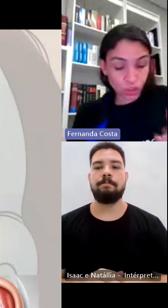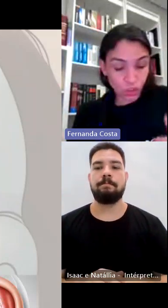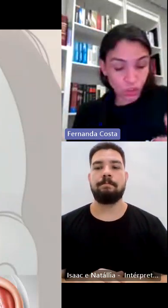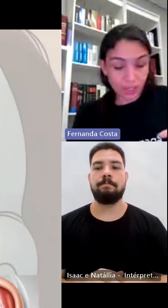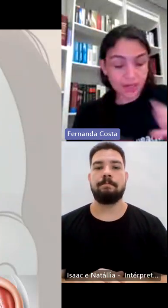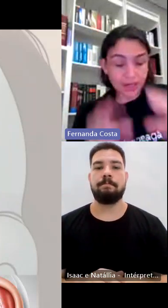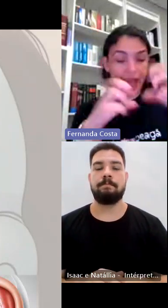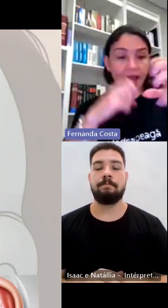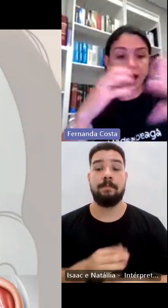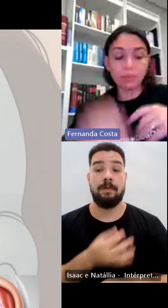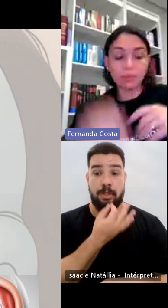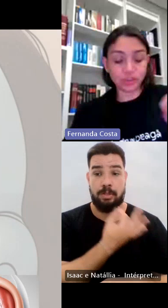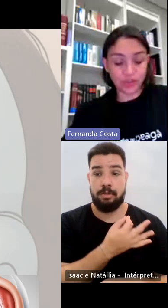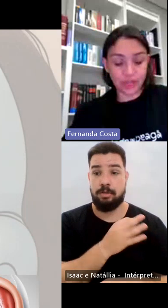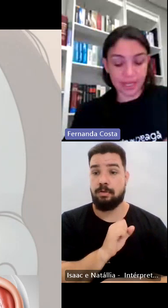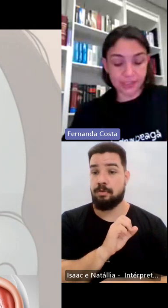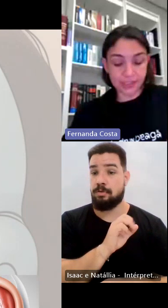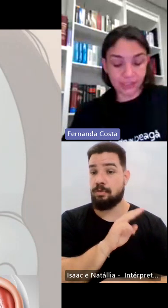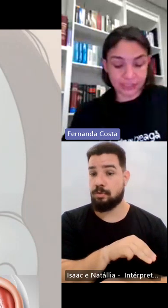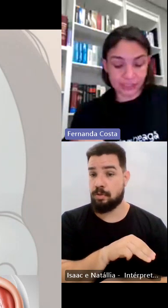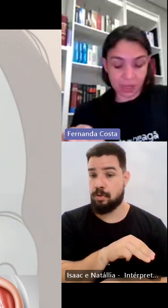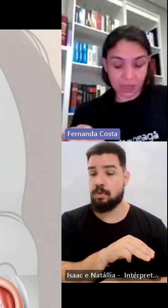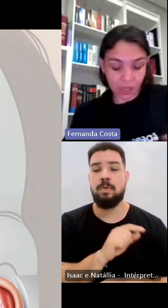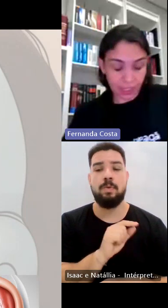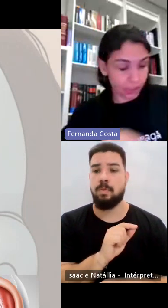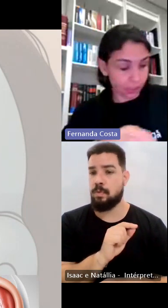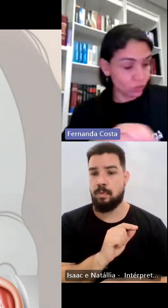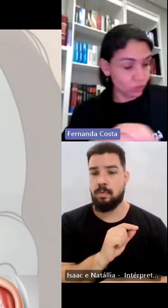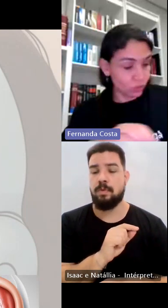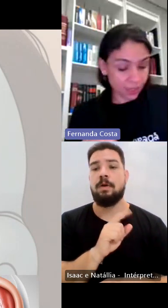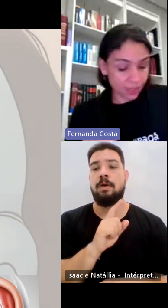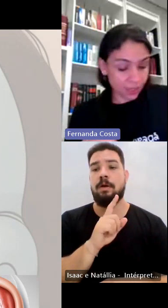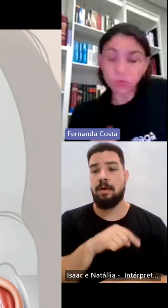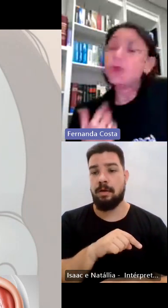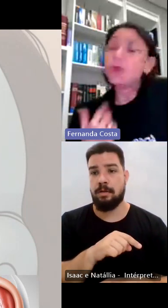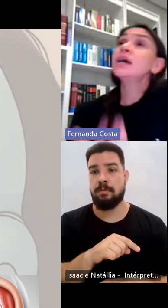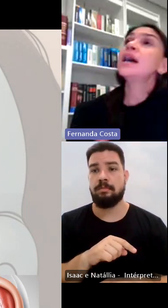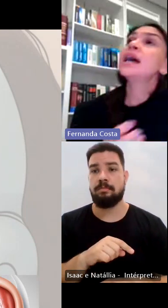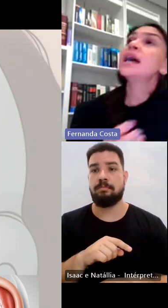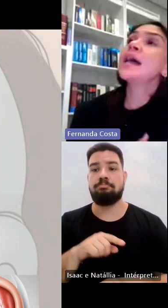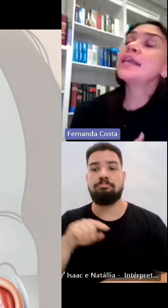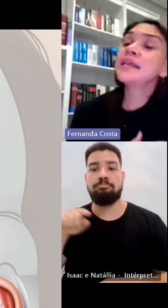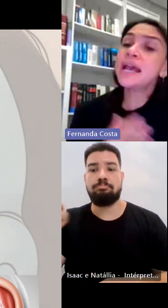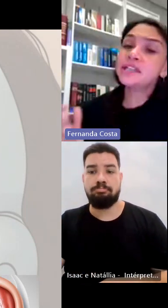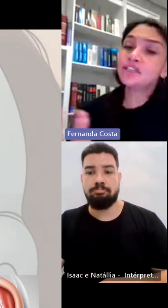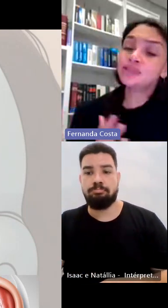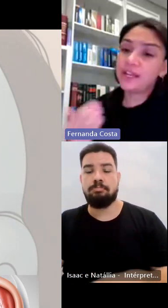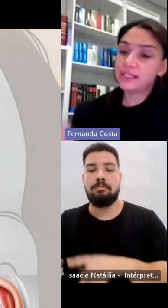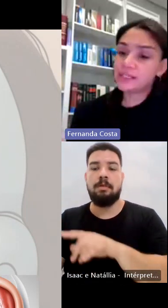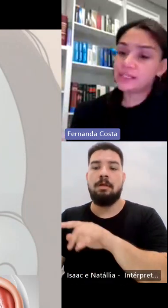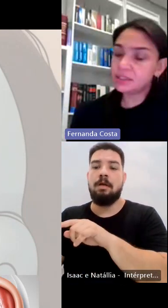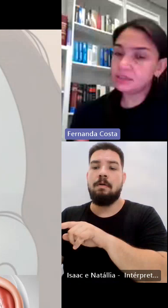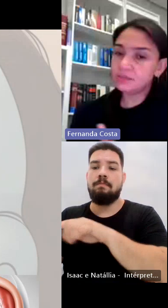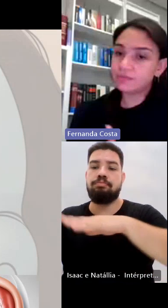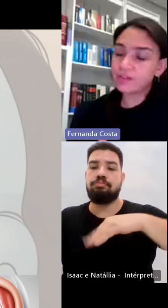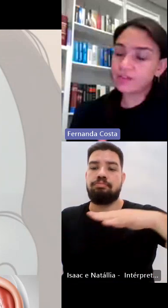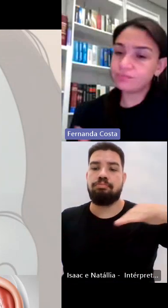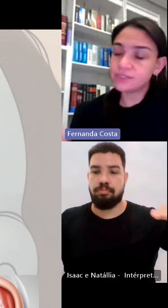o som, ele é uma diferença de pressão entre um lugar e outro, e essa